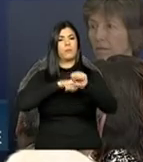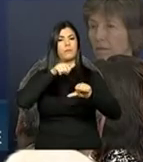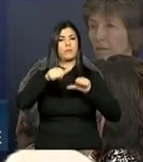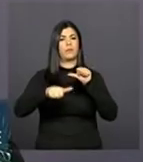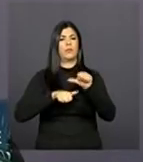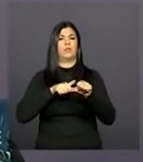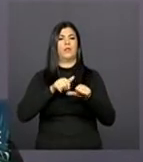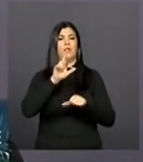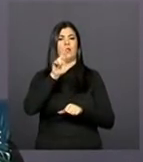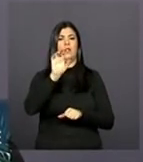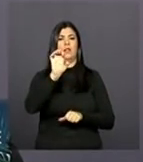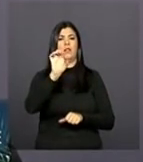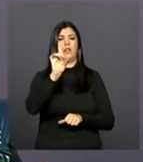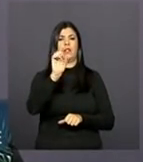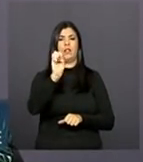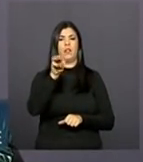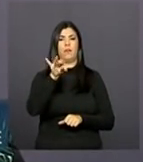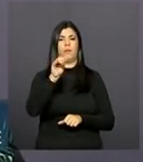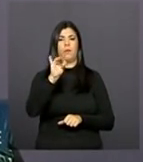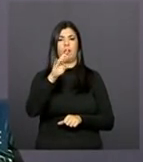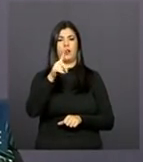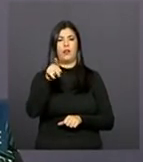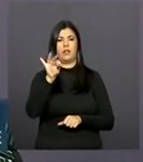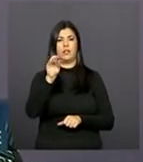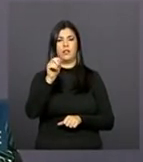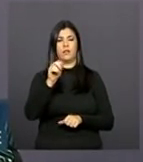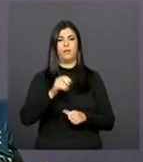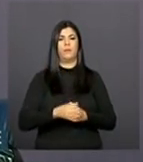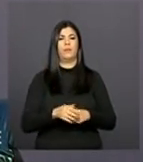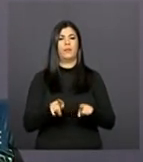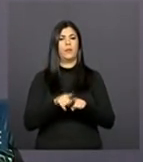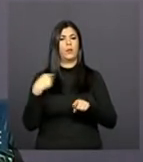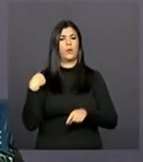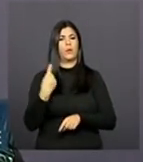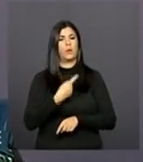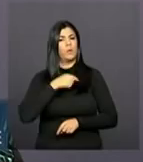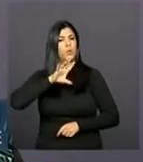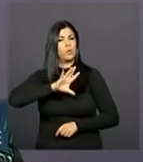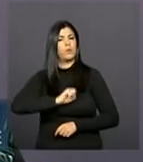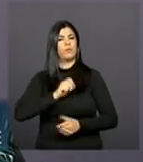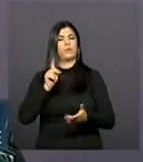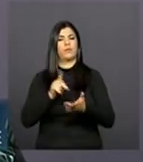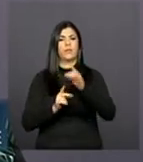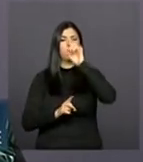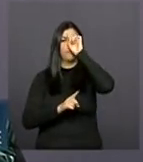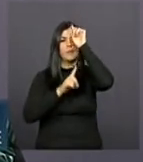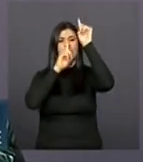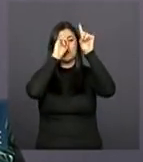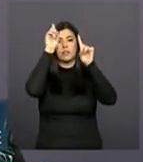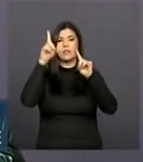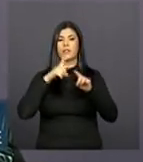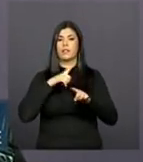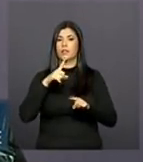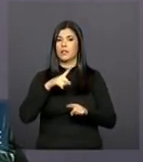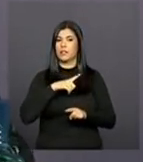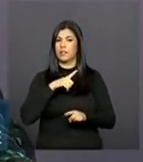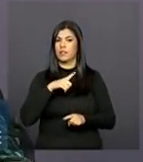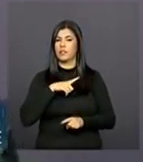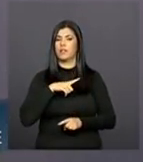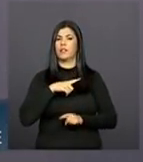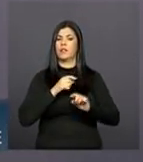redemocratização nós que amamos tanto a democracia Esperamos que a Ampla divulgação deste